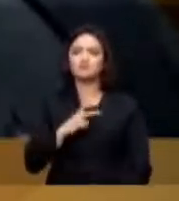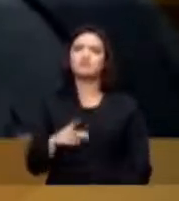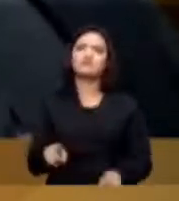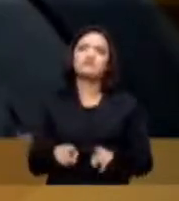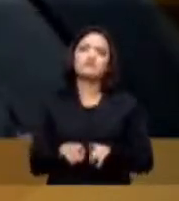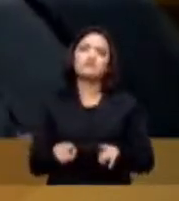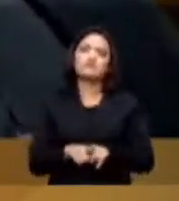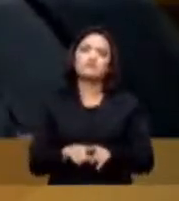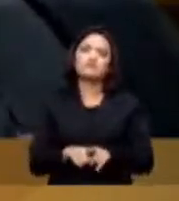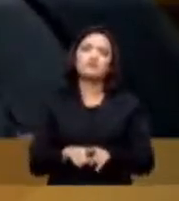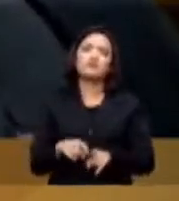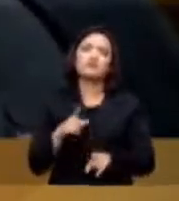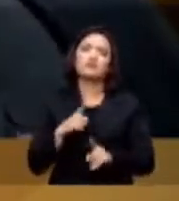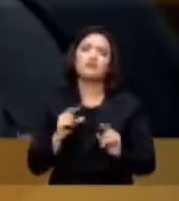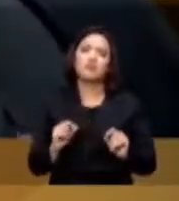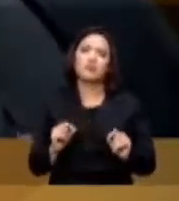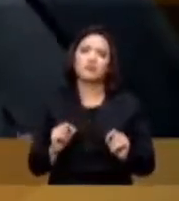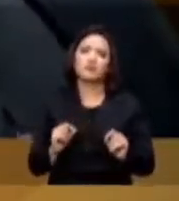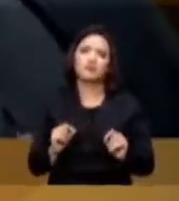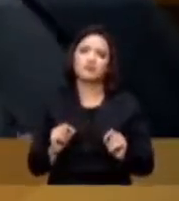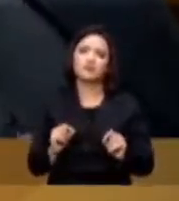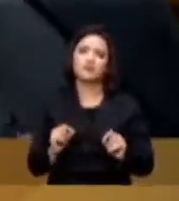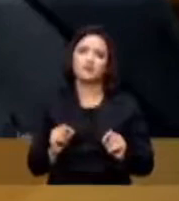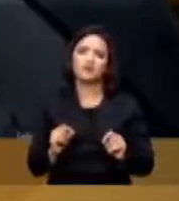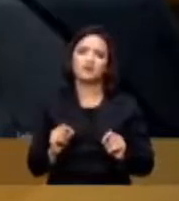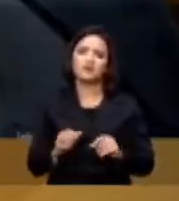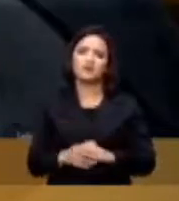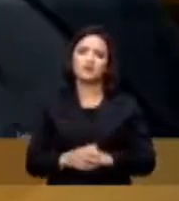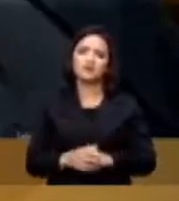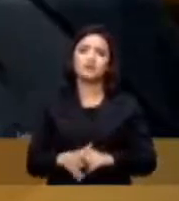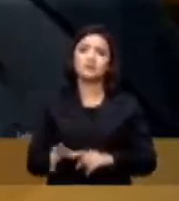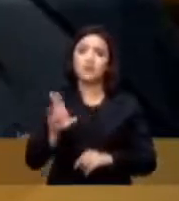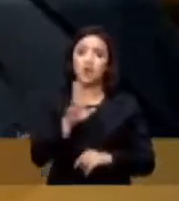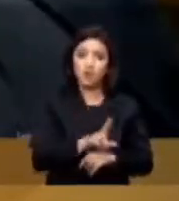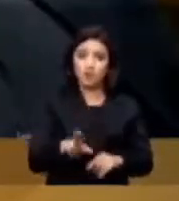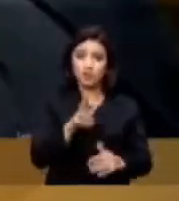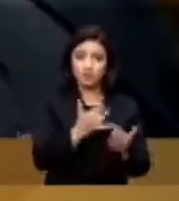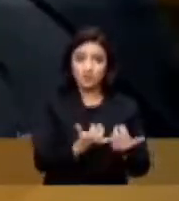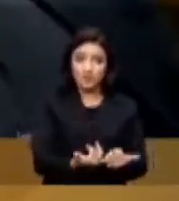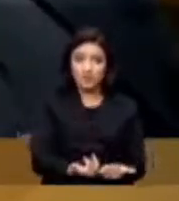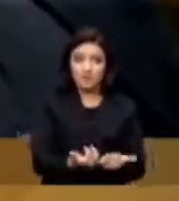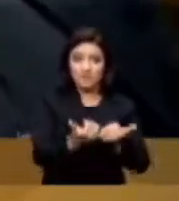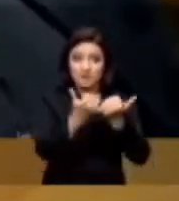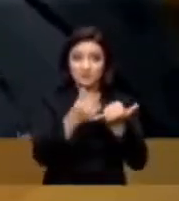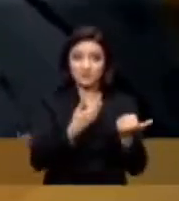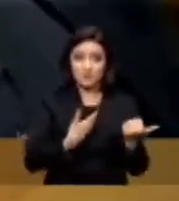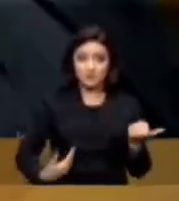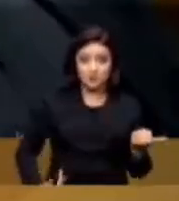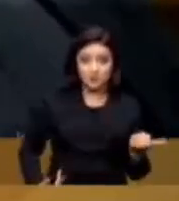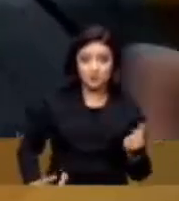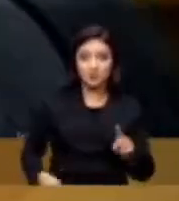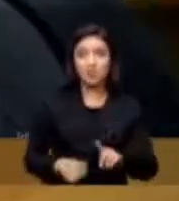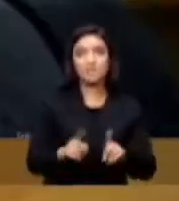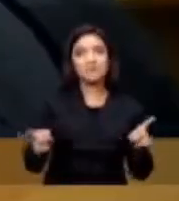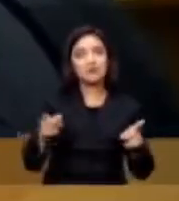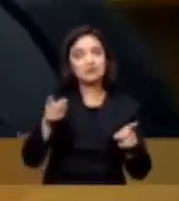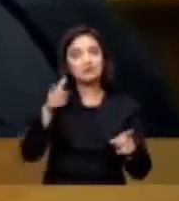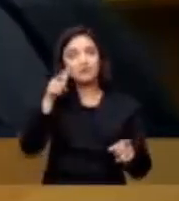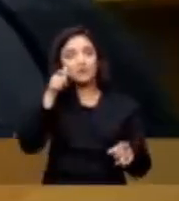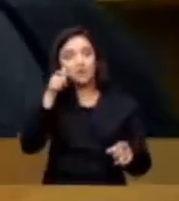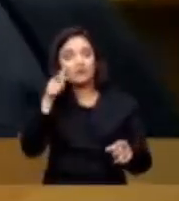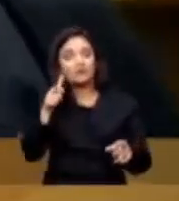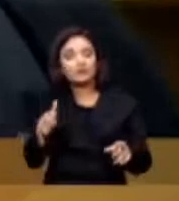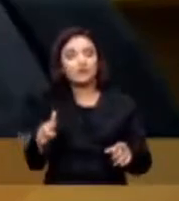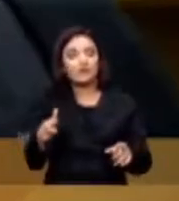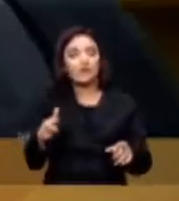também há a mera utilização desse bem público em interesse restrito, não apenas